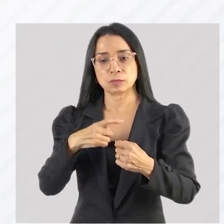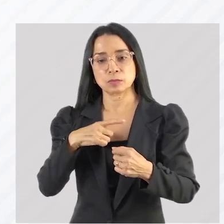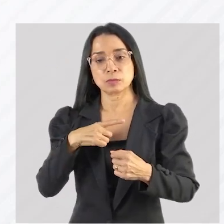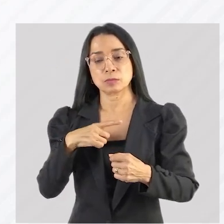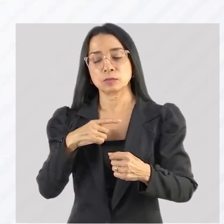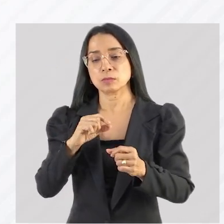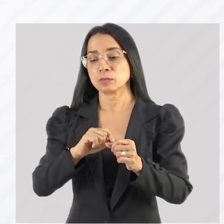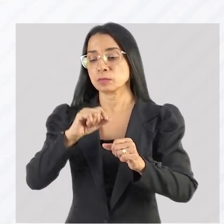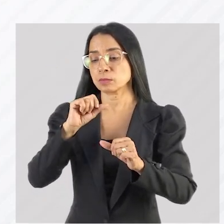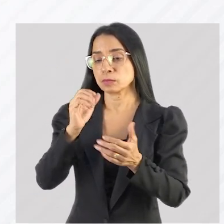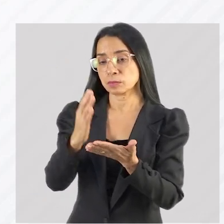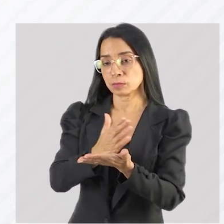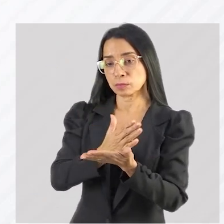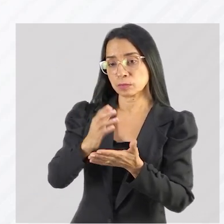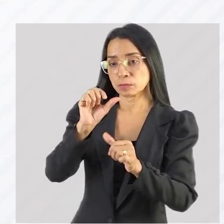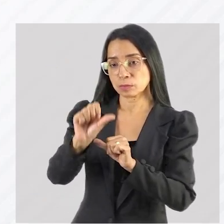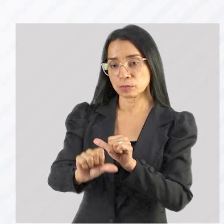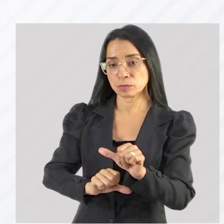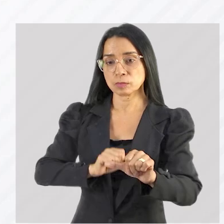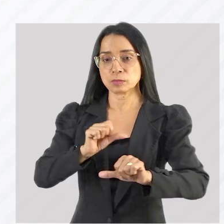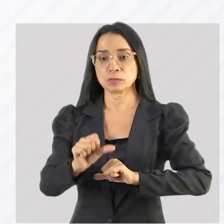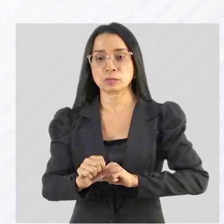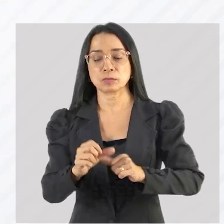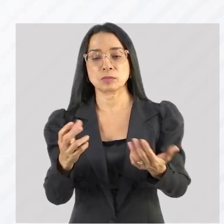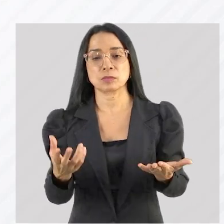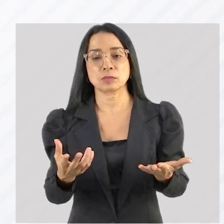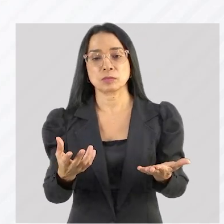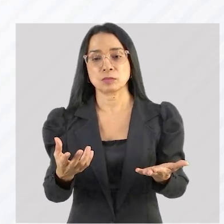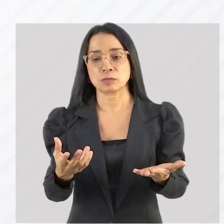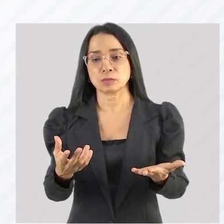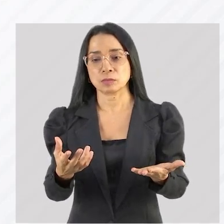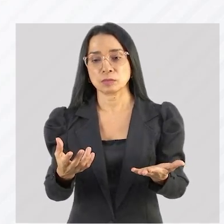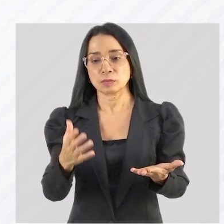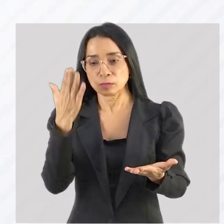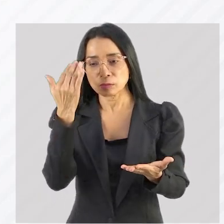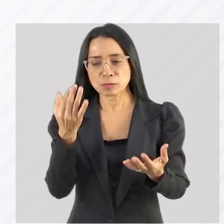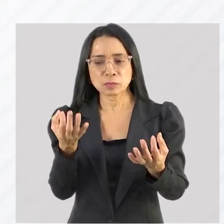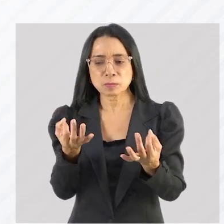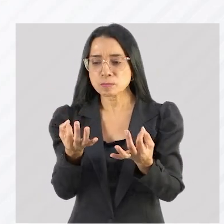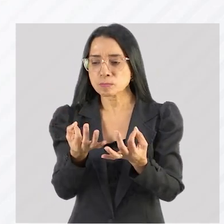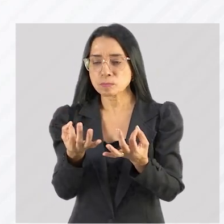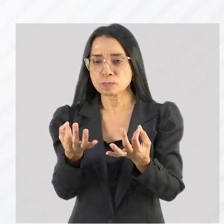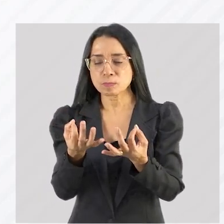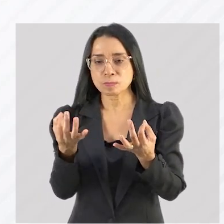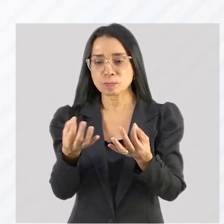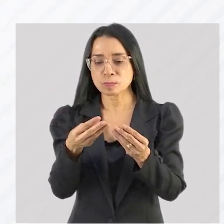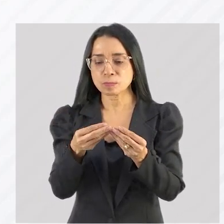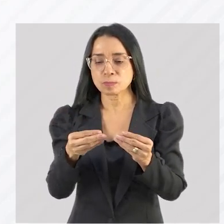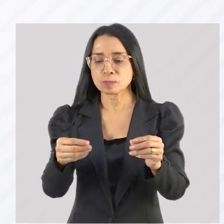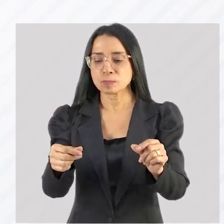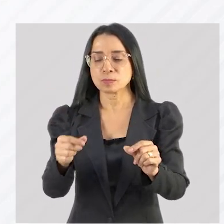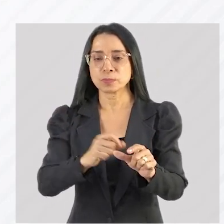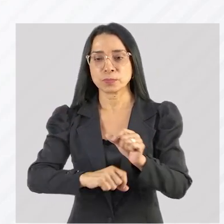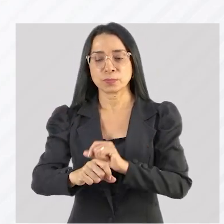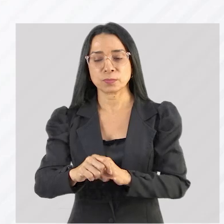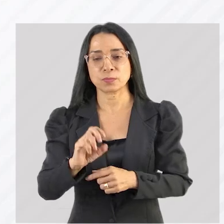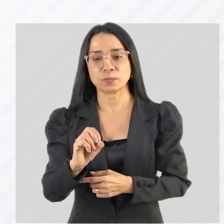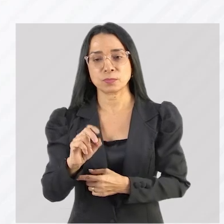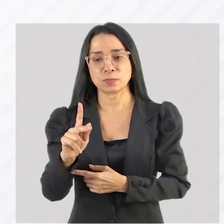algumas conversões, certo? Para medir com precisão a farinha, ok?